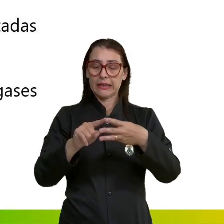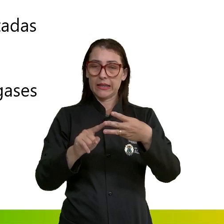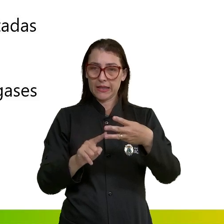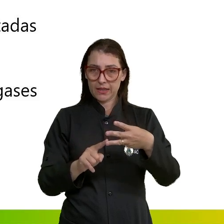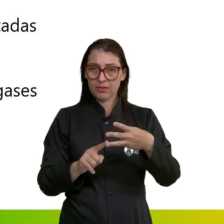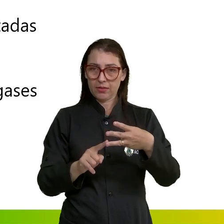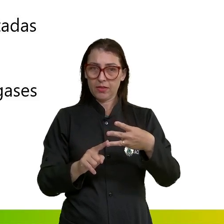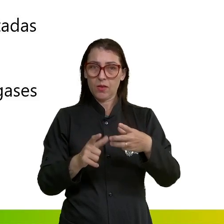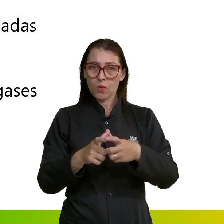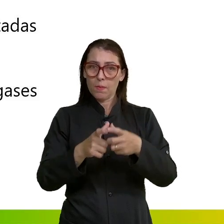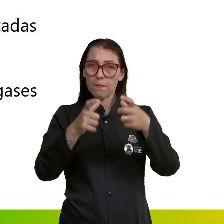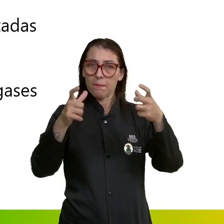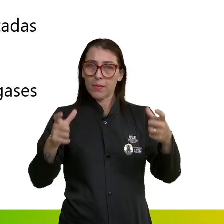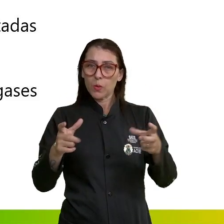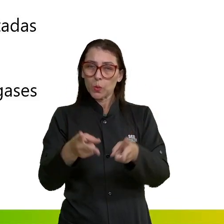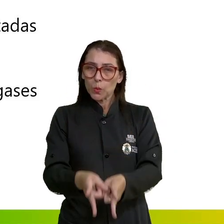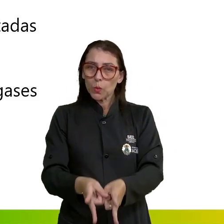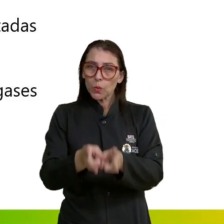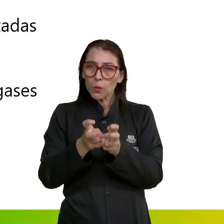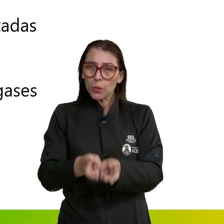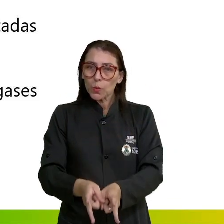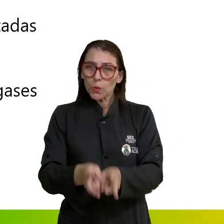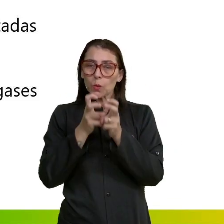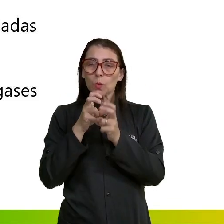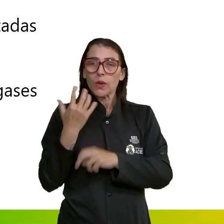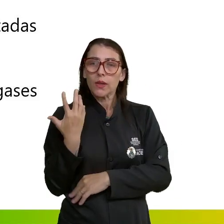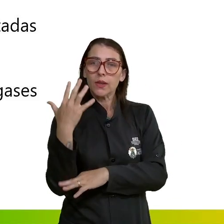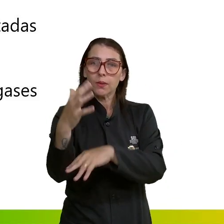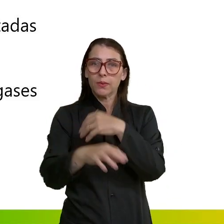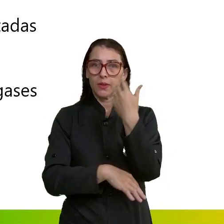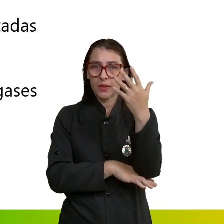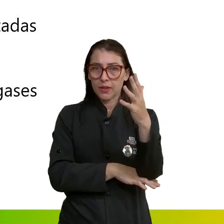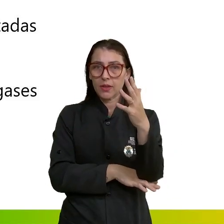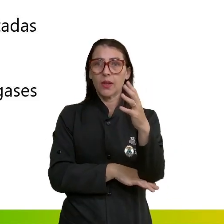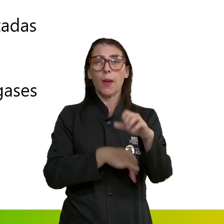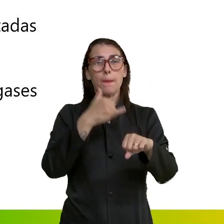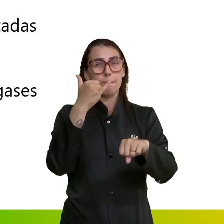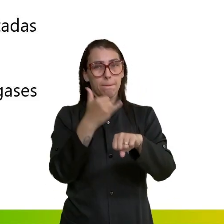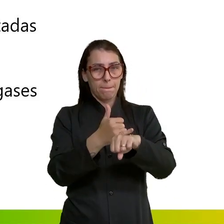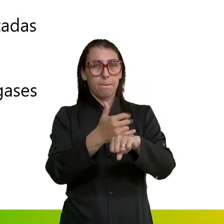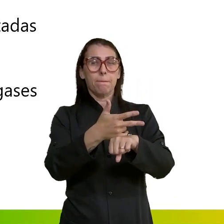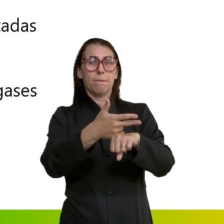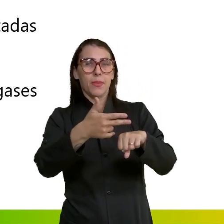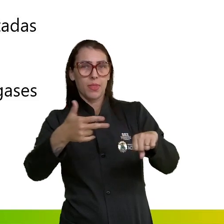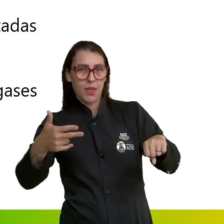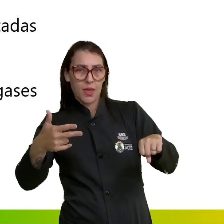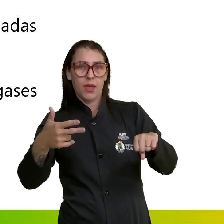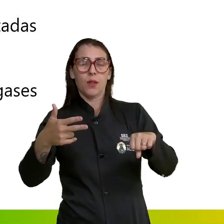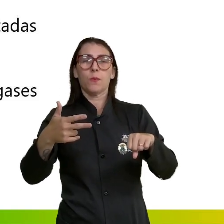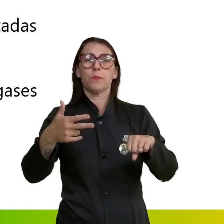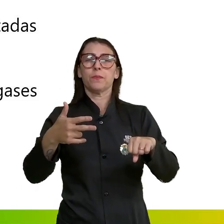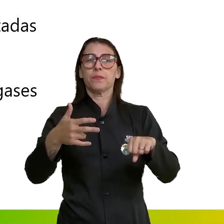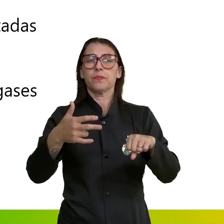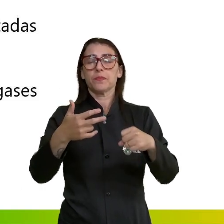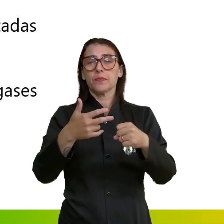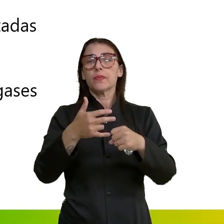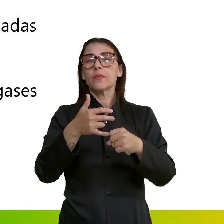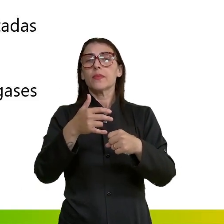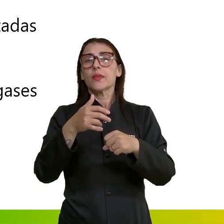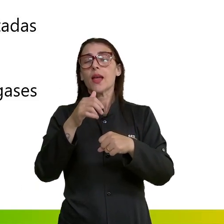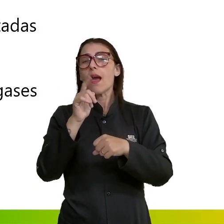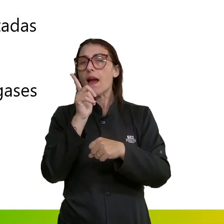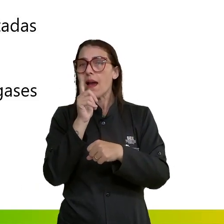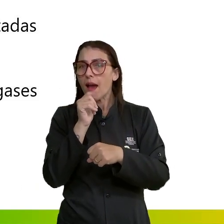3, que é o aumento da extração de recursos naturais. Quando a gente fala de recursos naturais, a gente pode